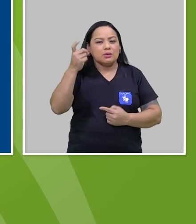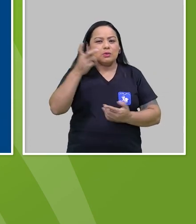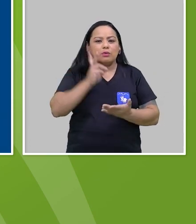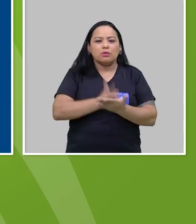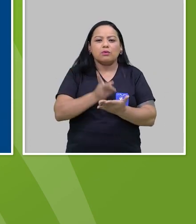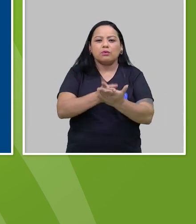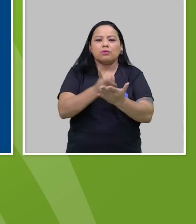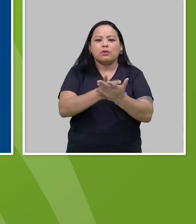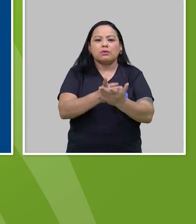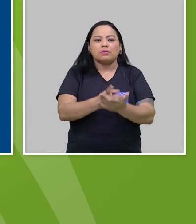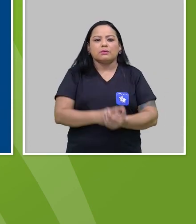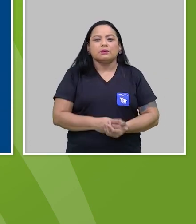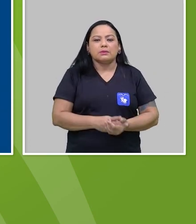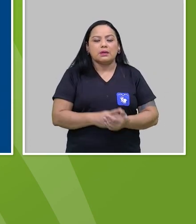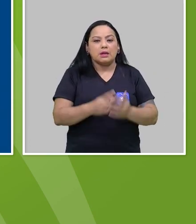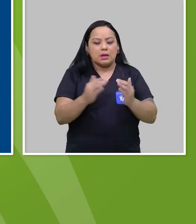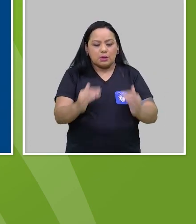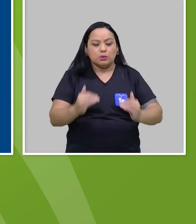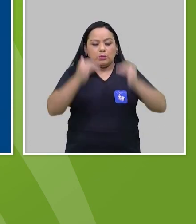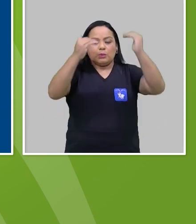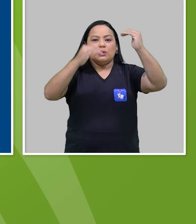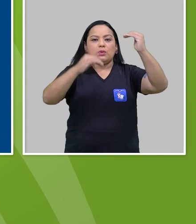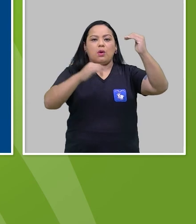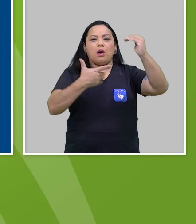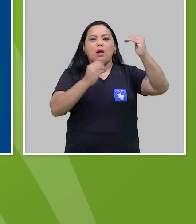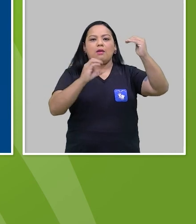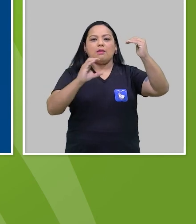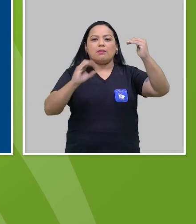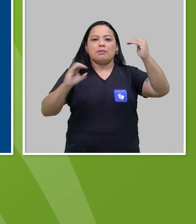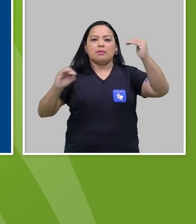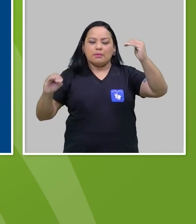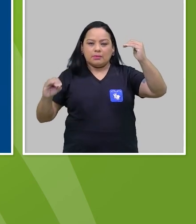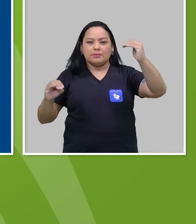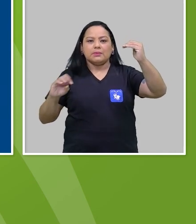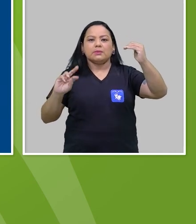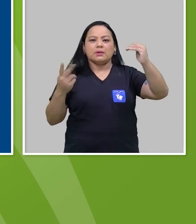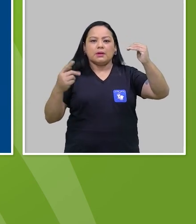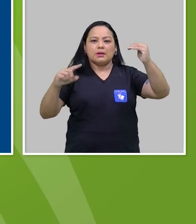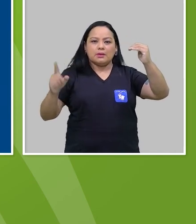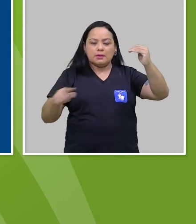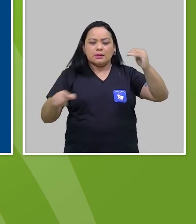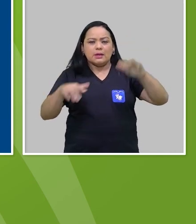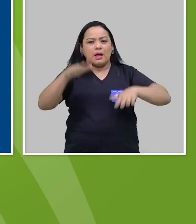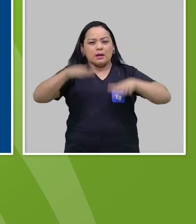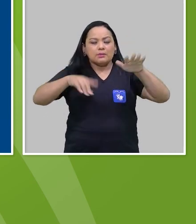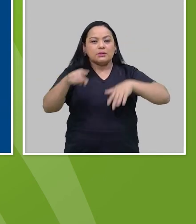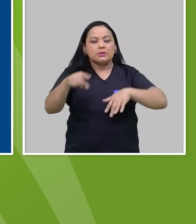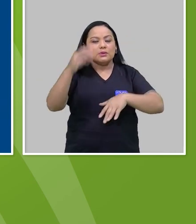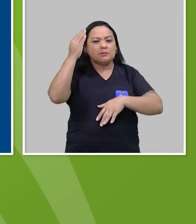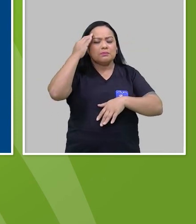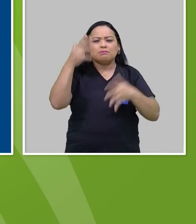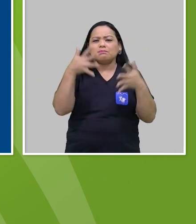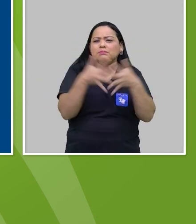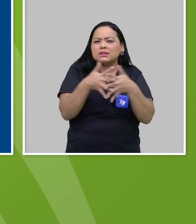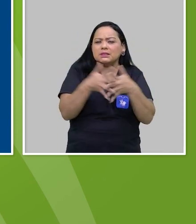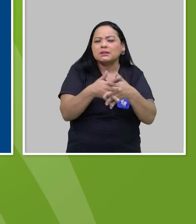frequência superior a 20.000 Hz. Então, às vezes a gente pode